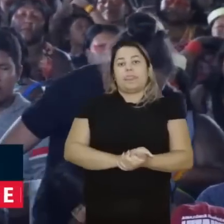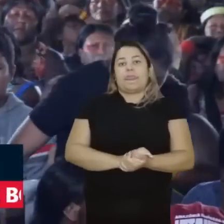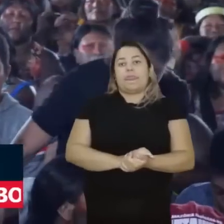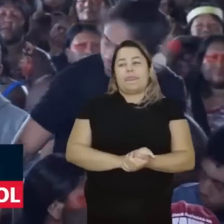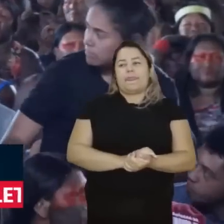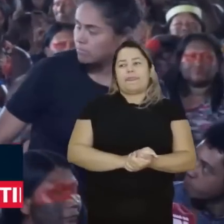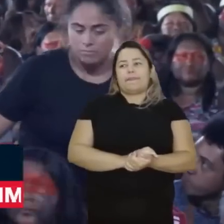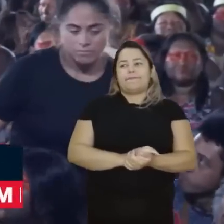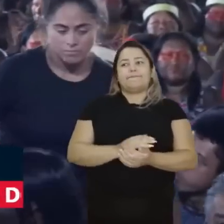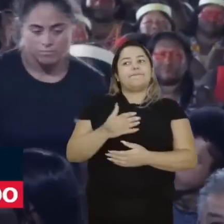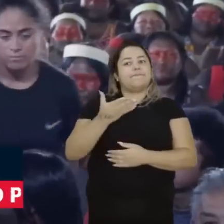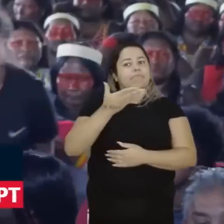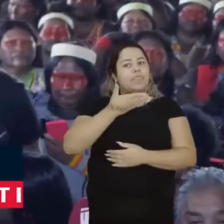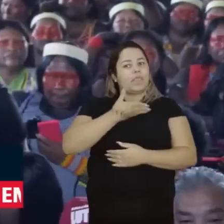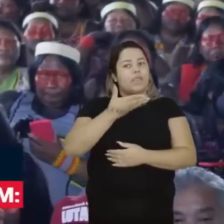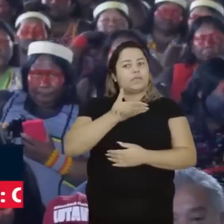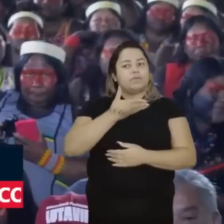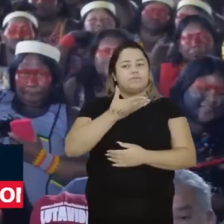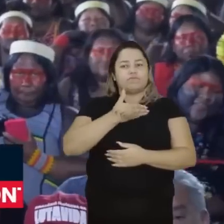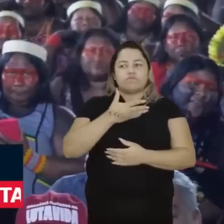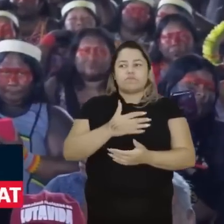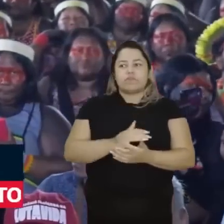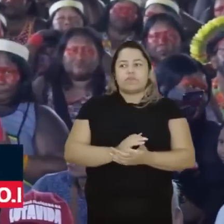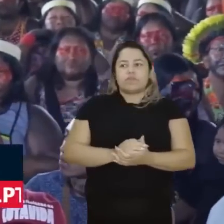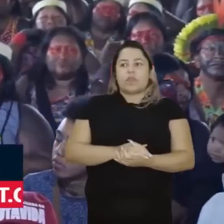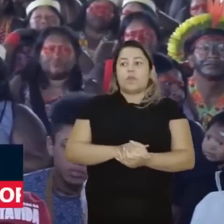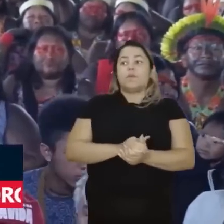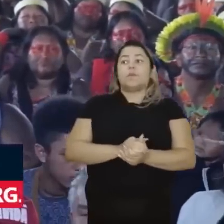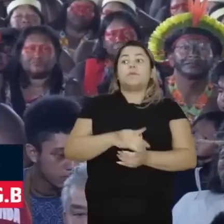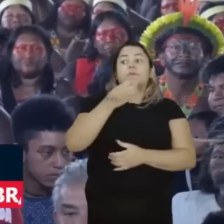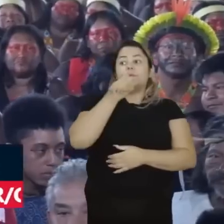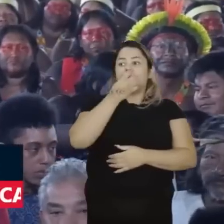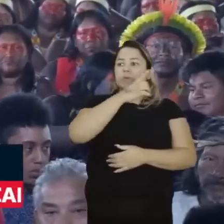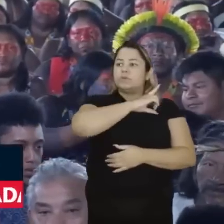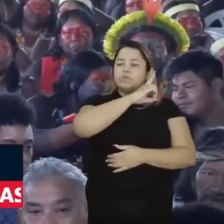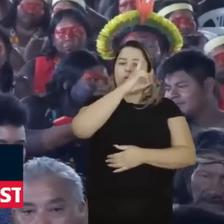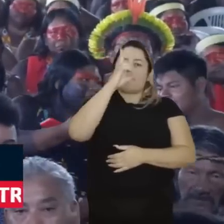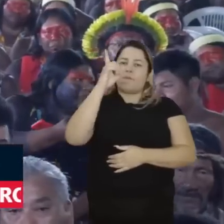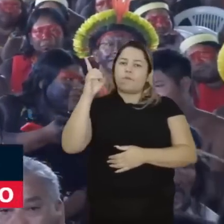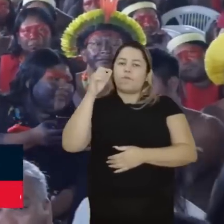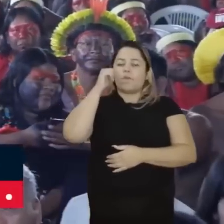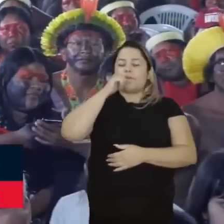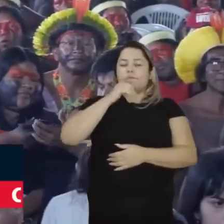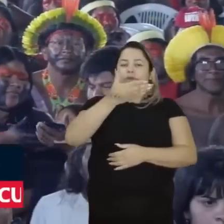prezados companheiros. Bom dia, prezadas companheiras.